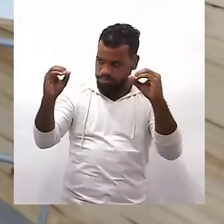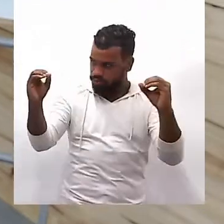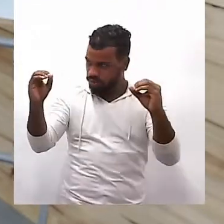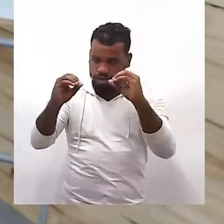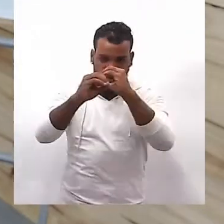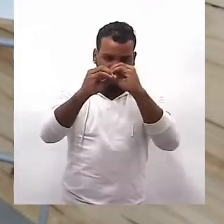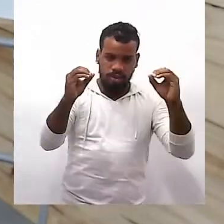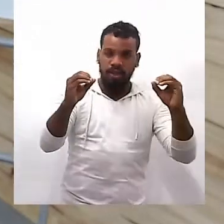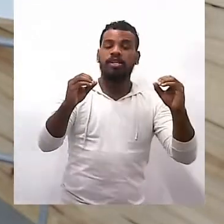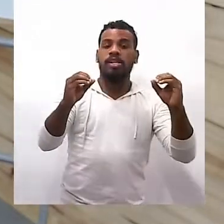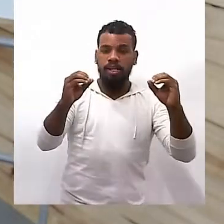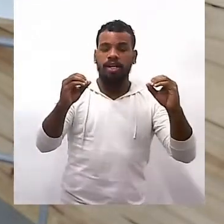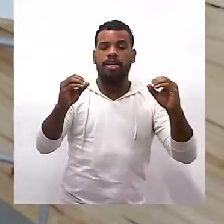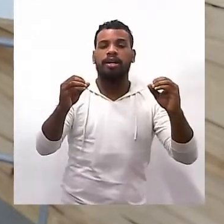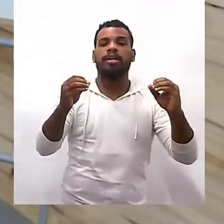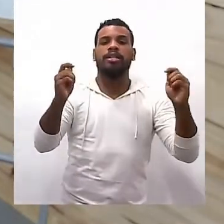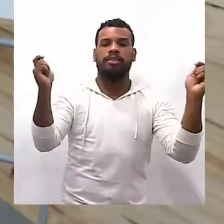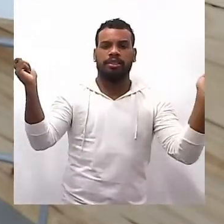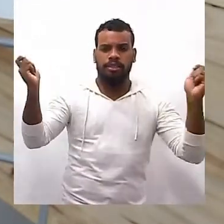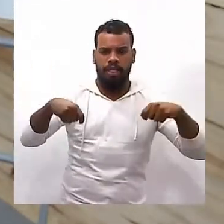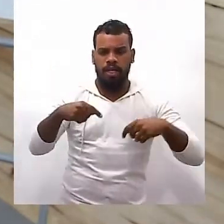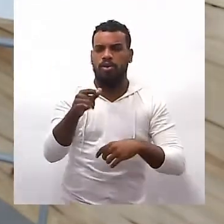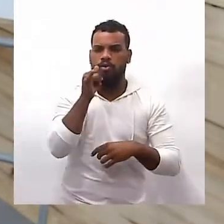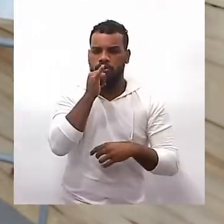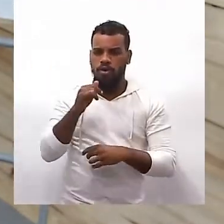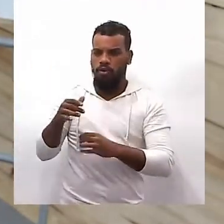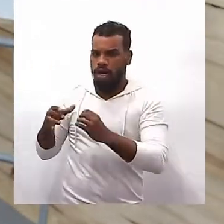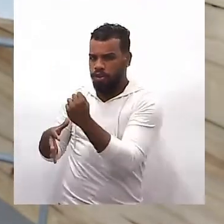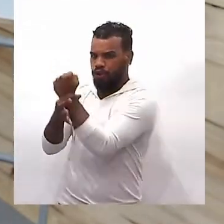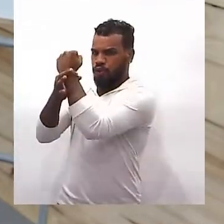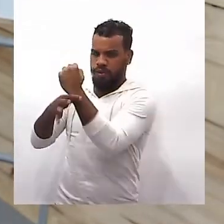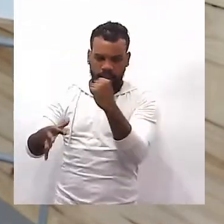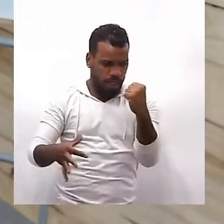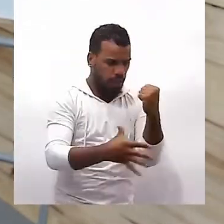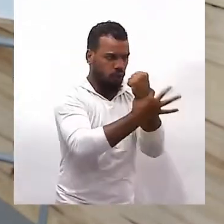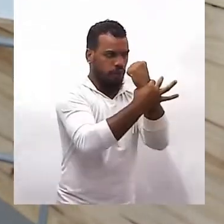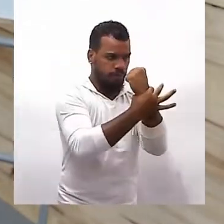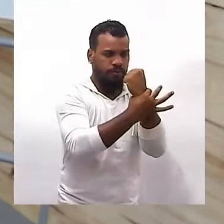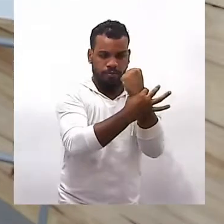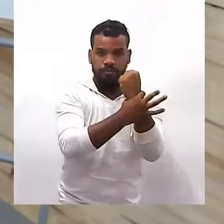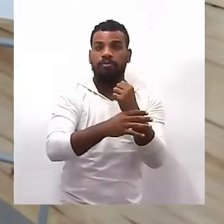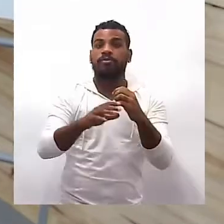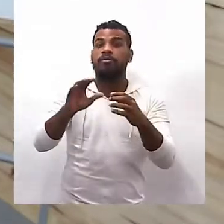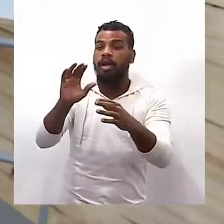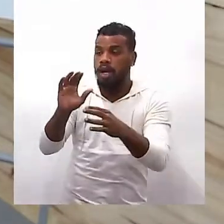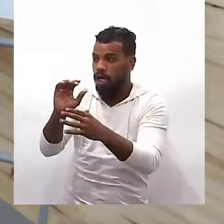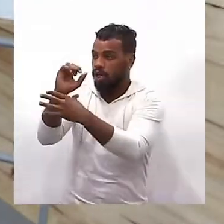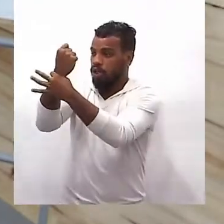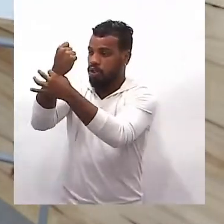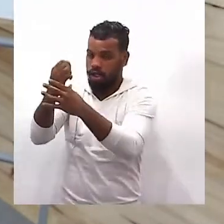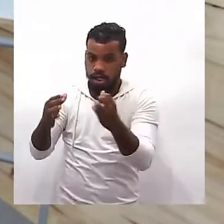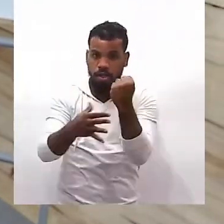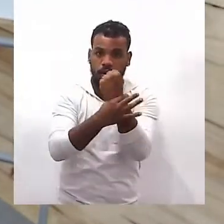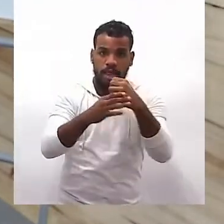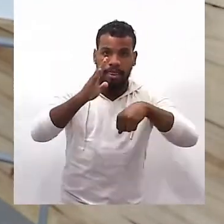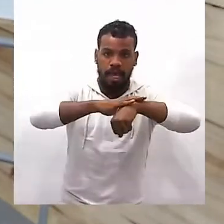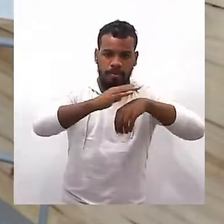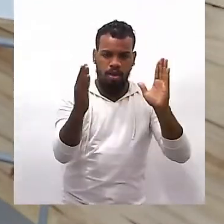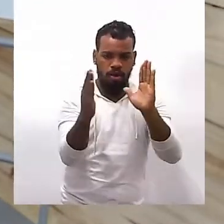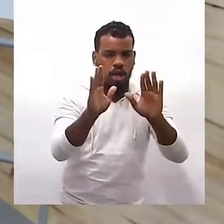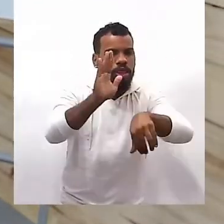hidrogênio vão ser seguradas. Agora olha para mim, tá? Vão ser seguradas